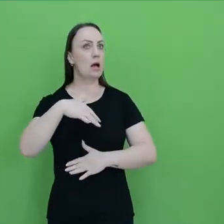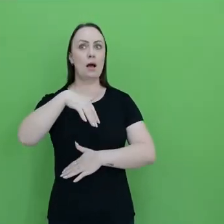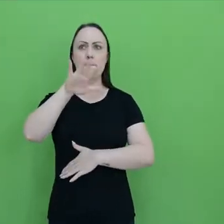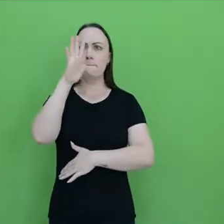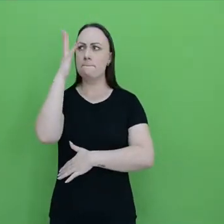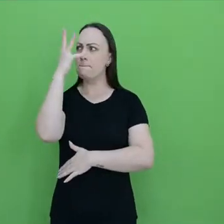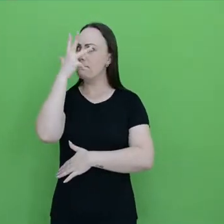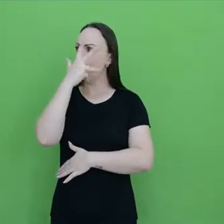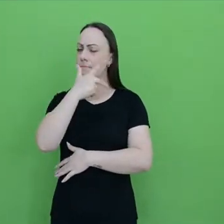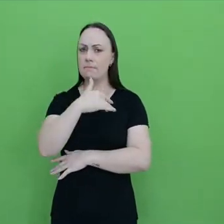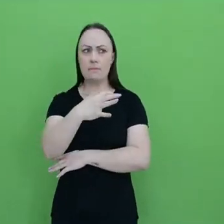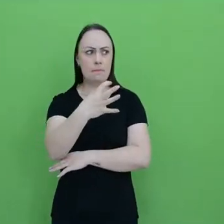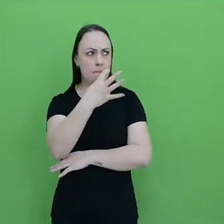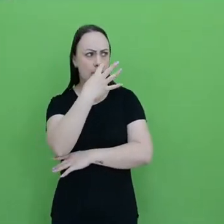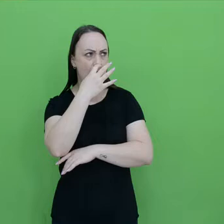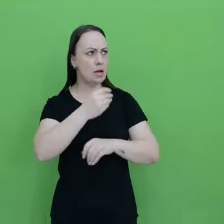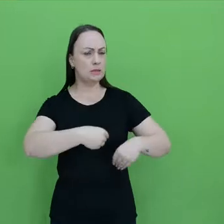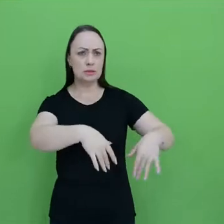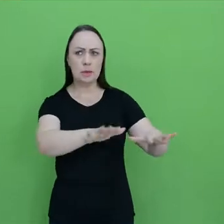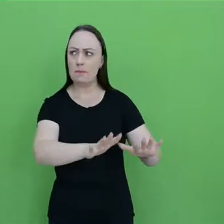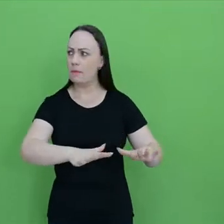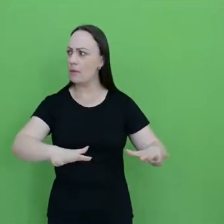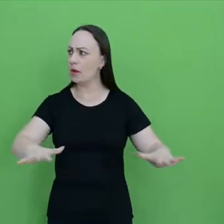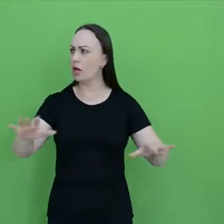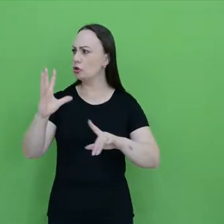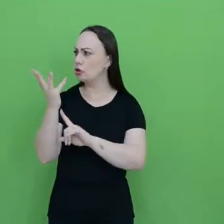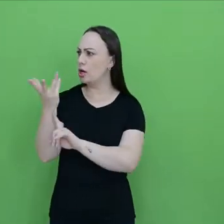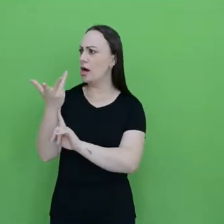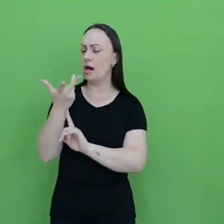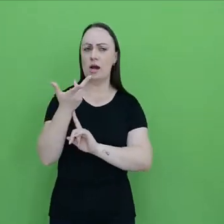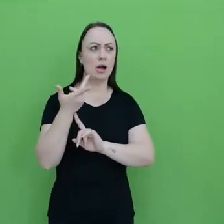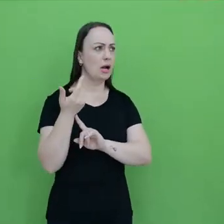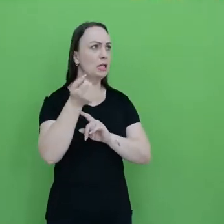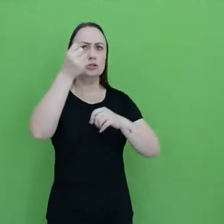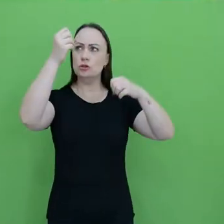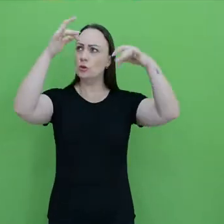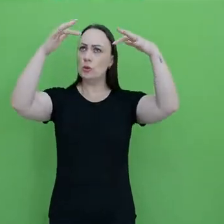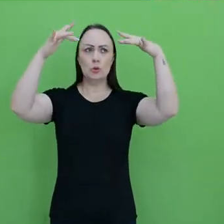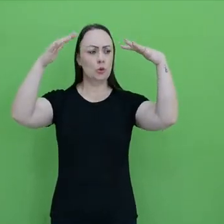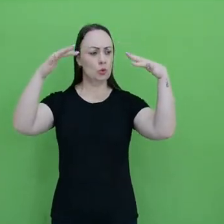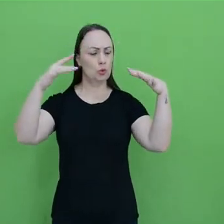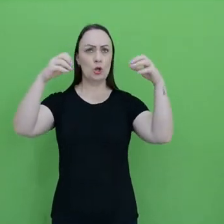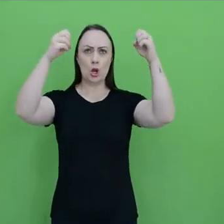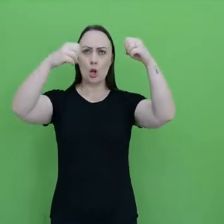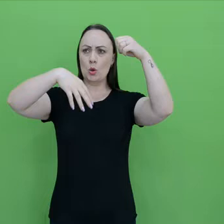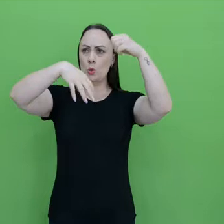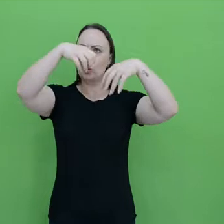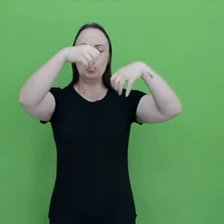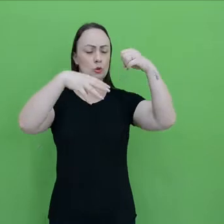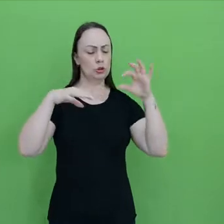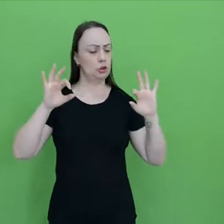ainda mais impressionante. Muitos tapetes, obras de arte, lustres muito